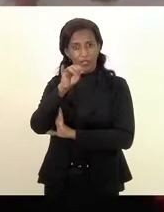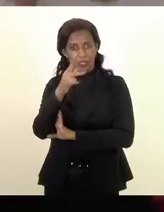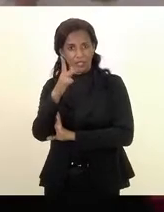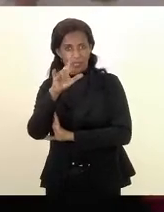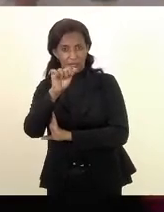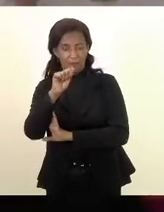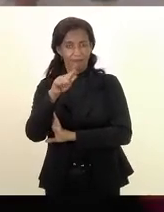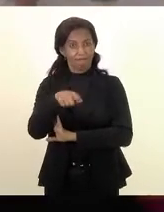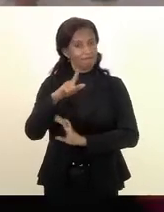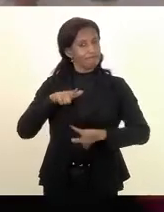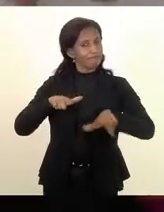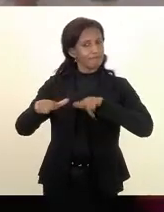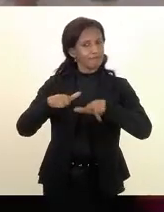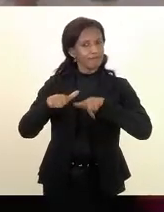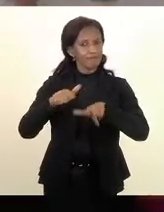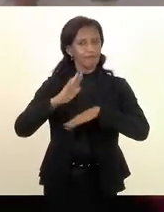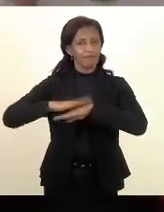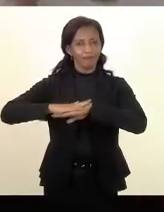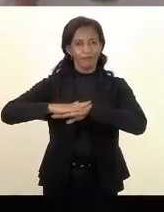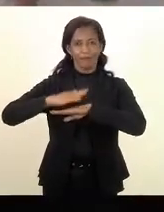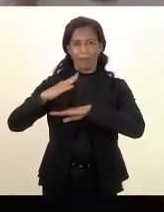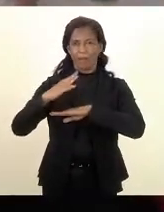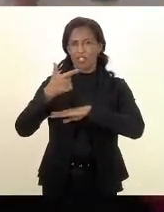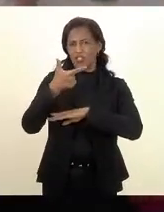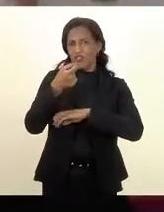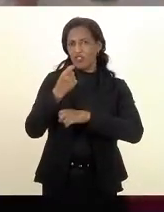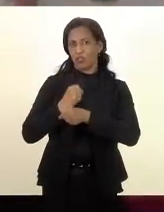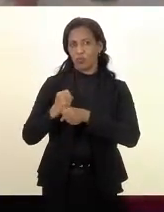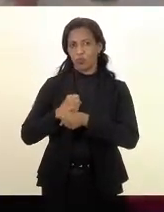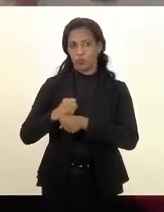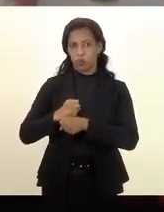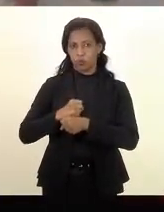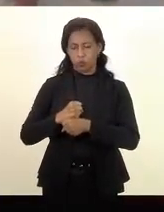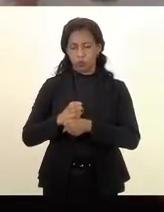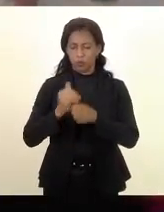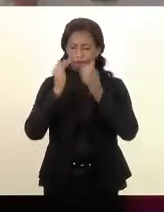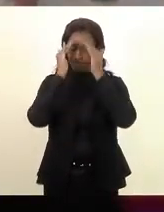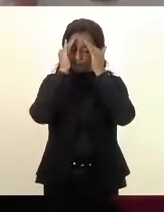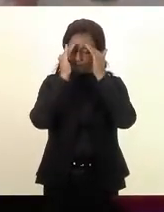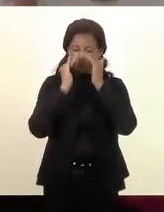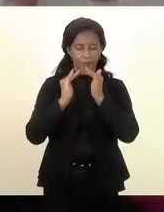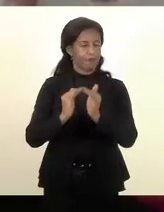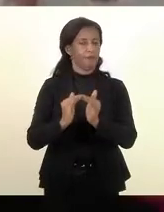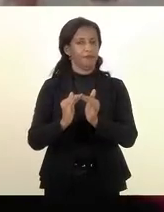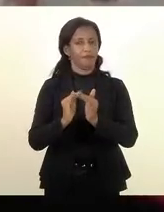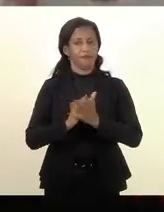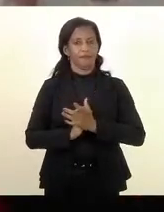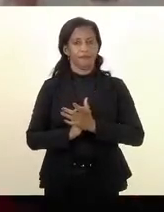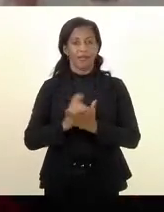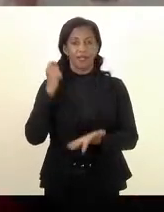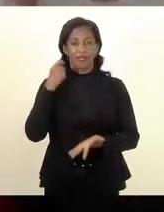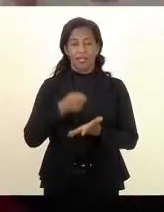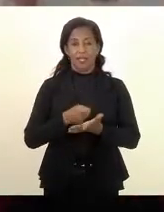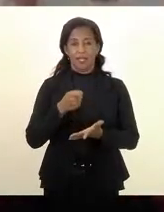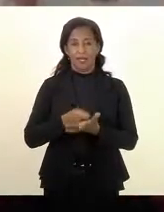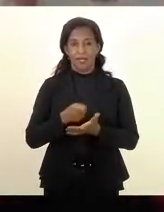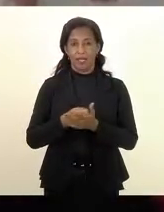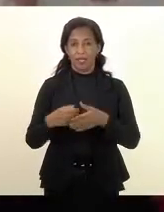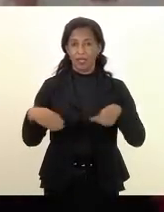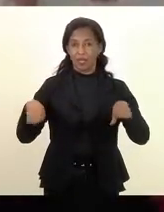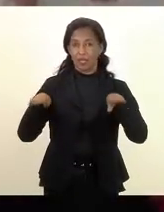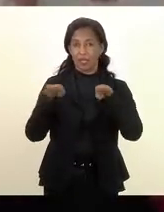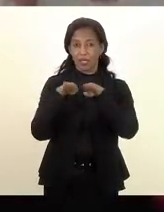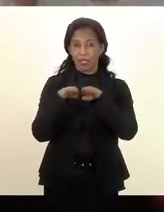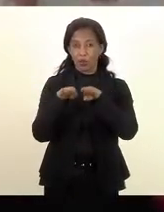de mais de duas décadas com muito respeito e garantindo igualdade de